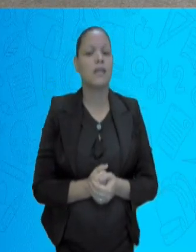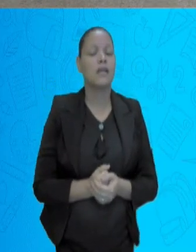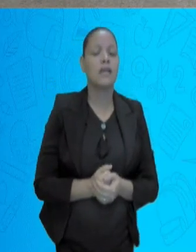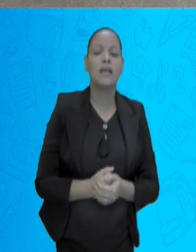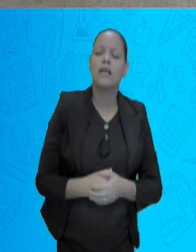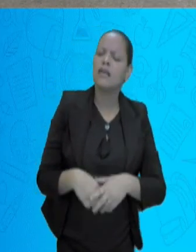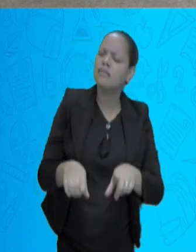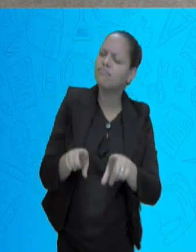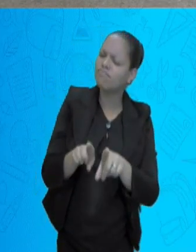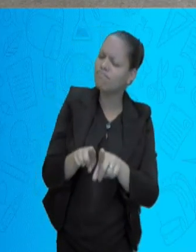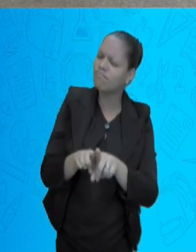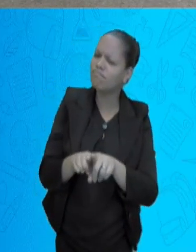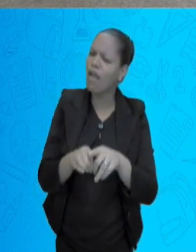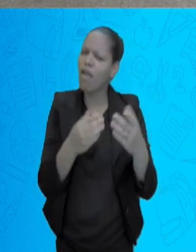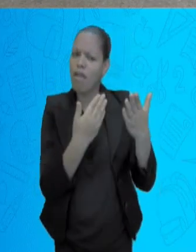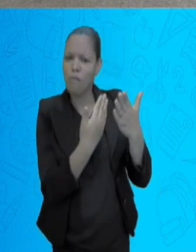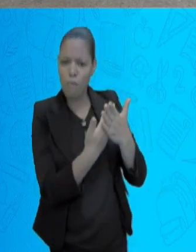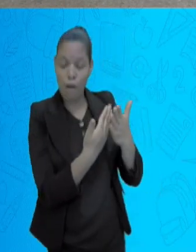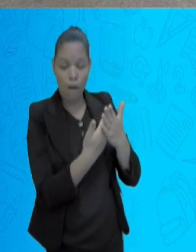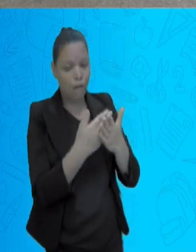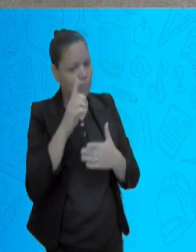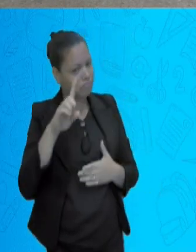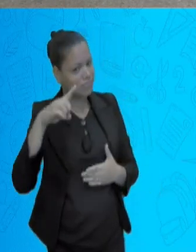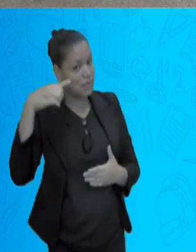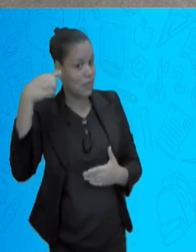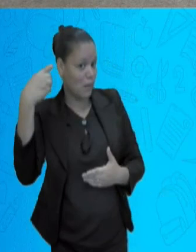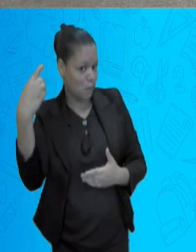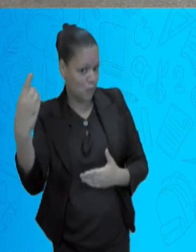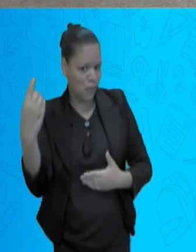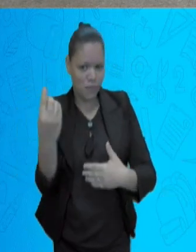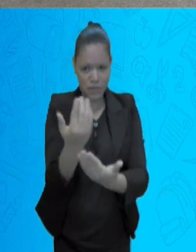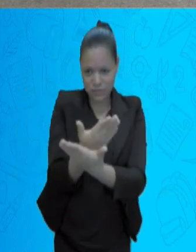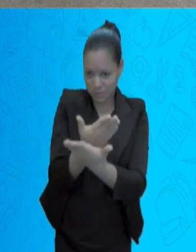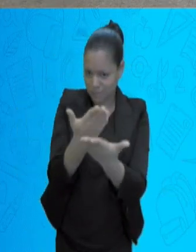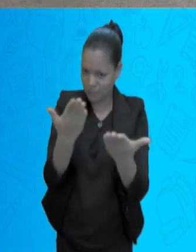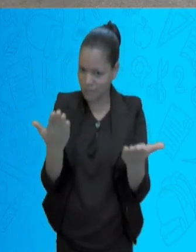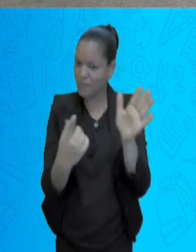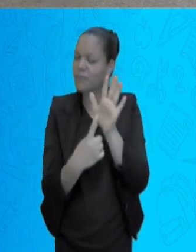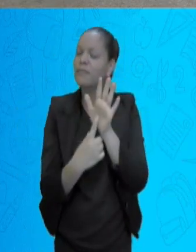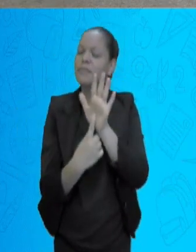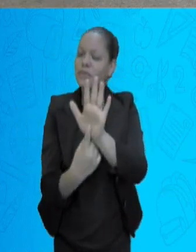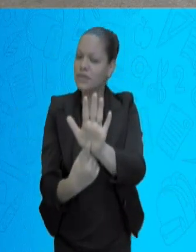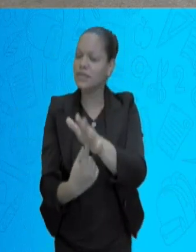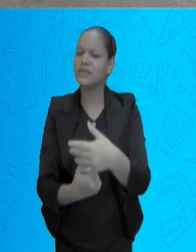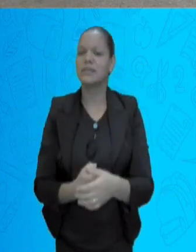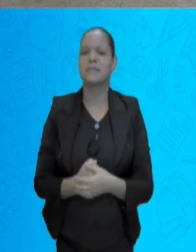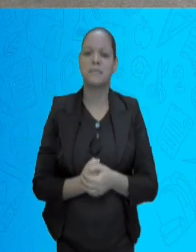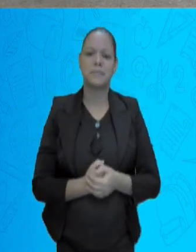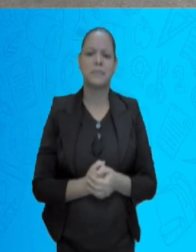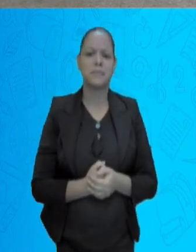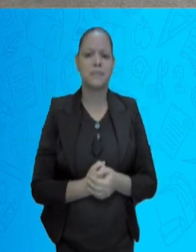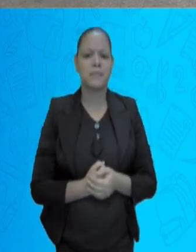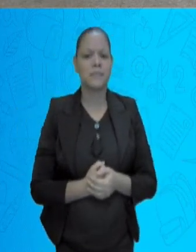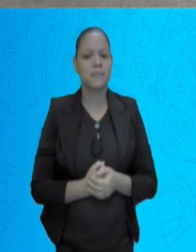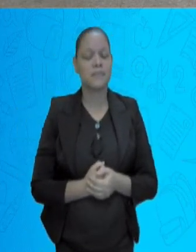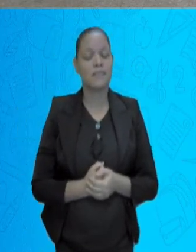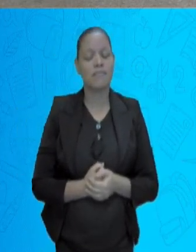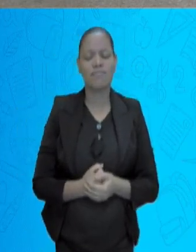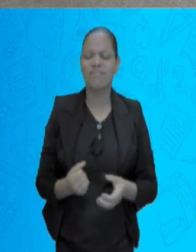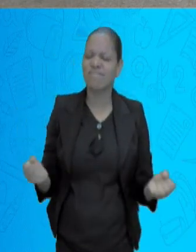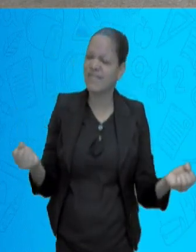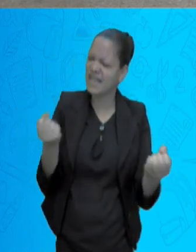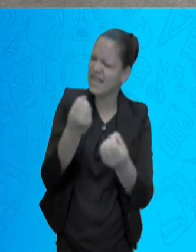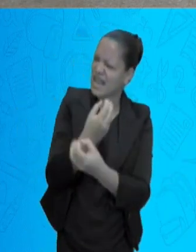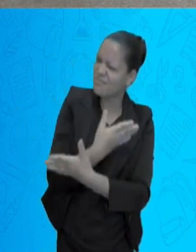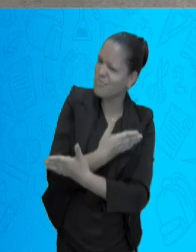uma aula que está sendo preparada para te dar maiores informações. Eu terminei